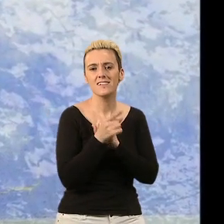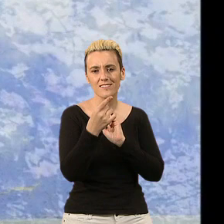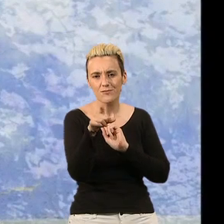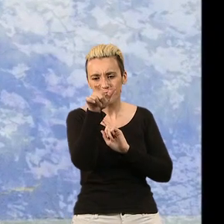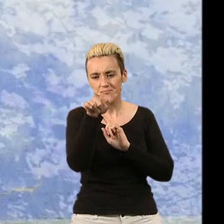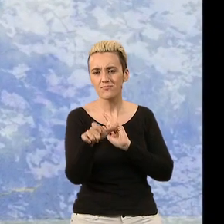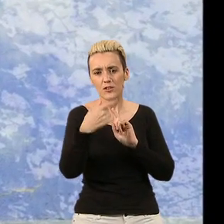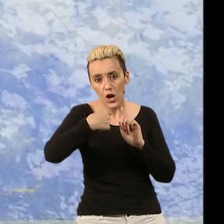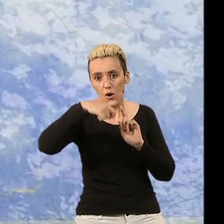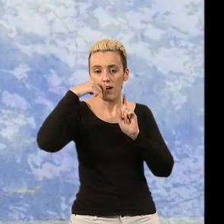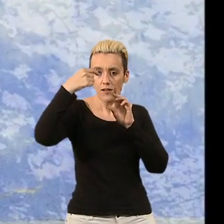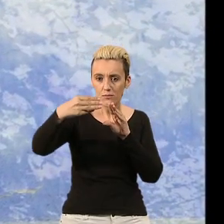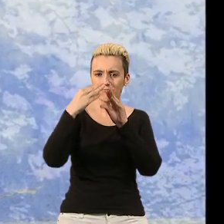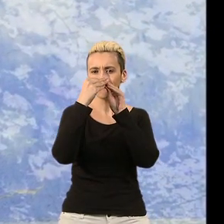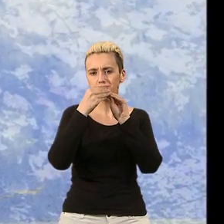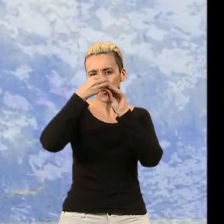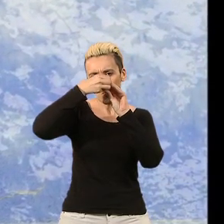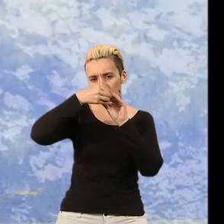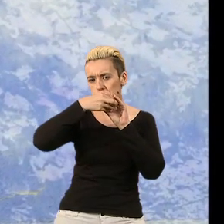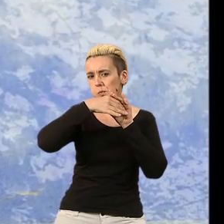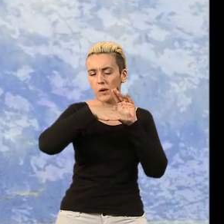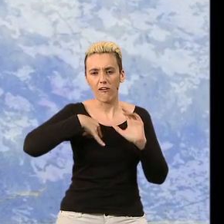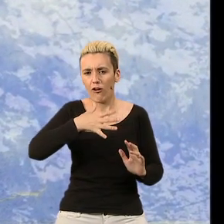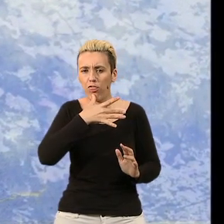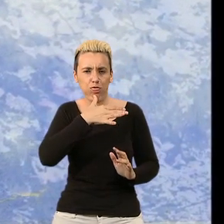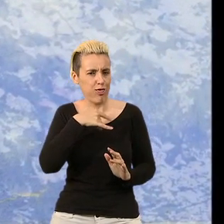eu não tenho nojo dela.